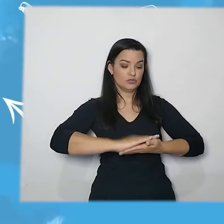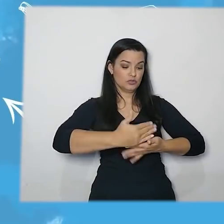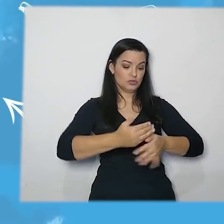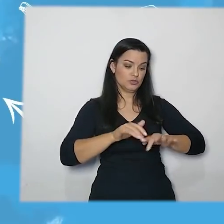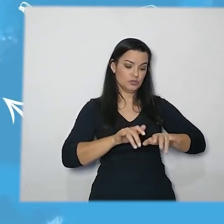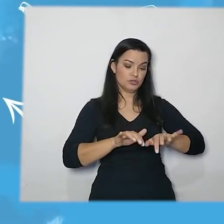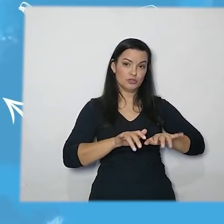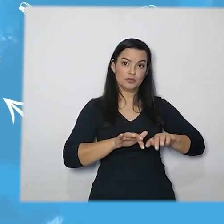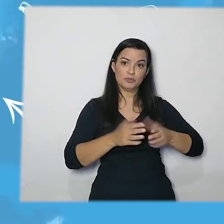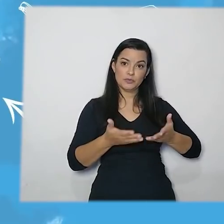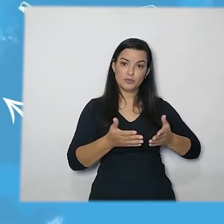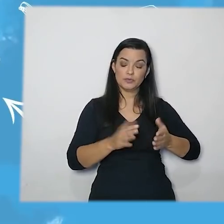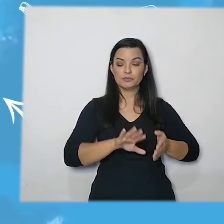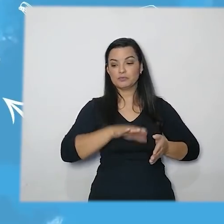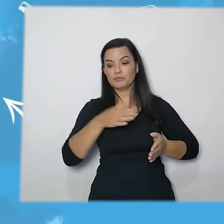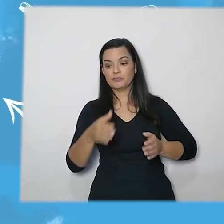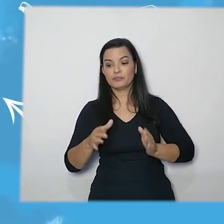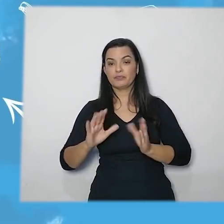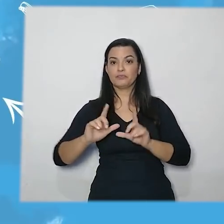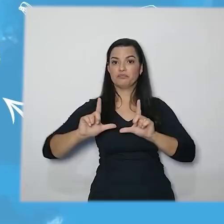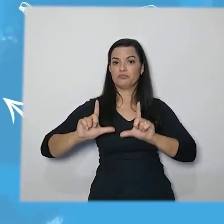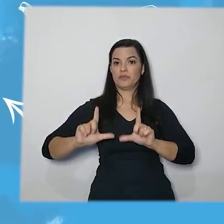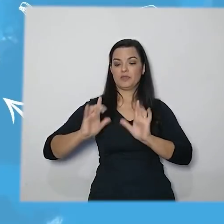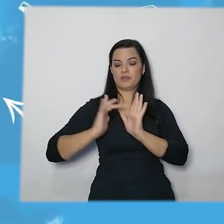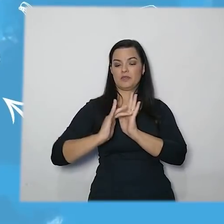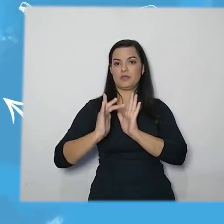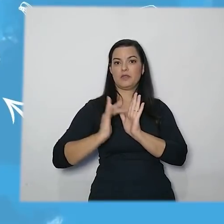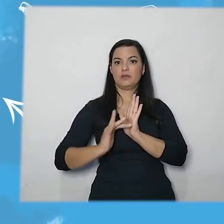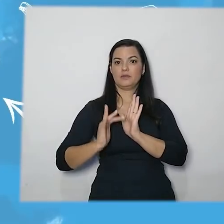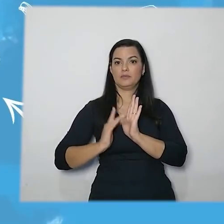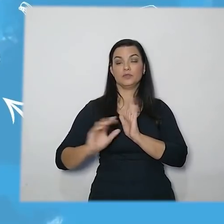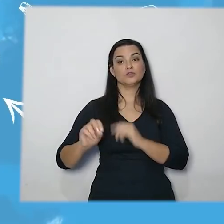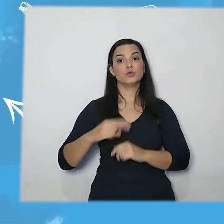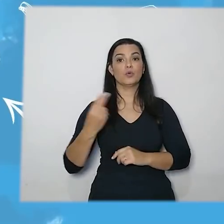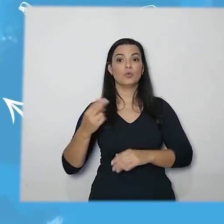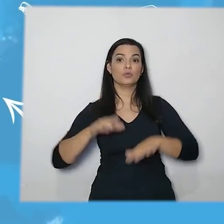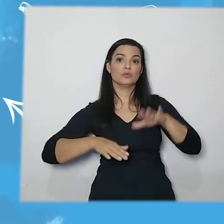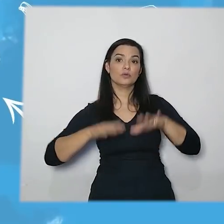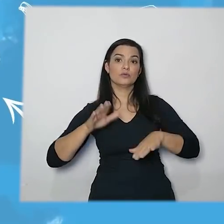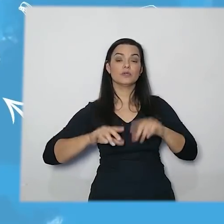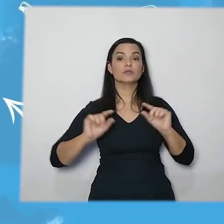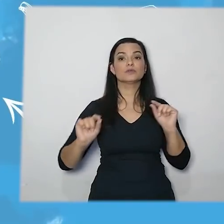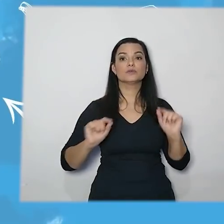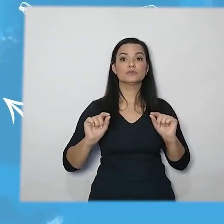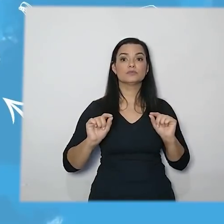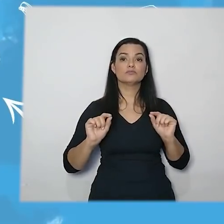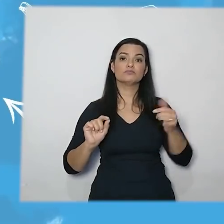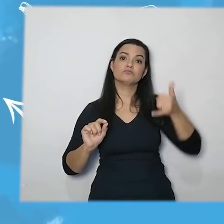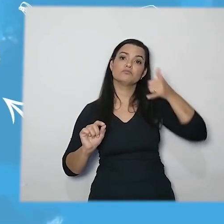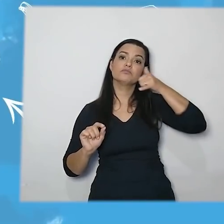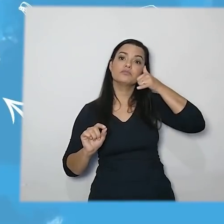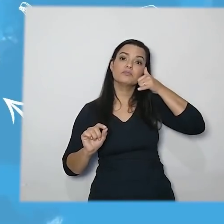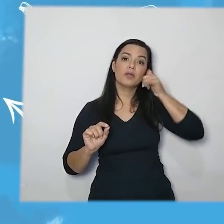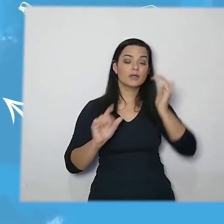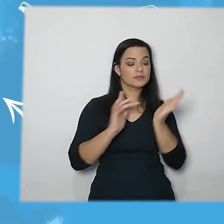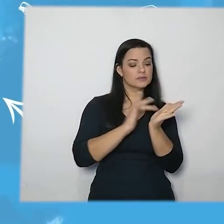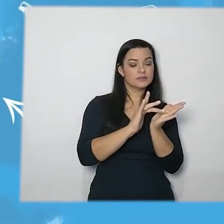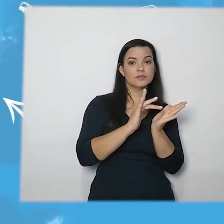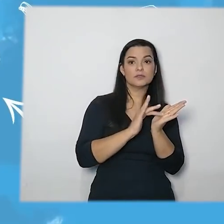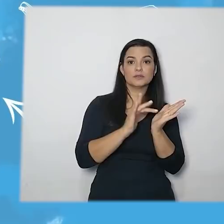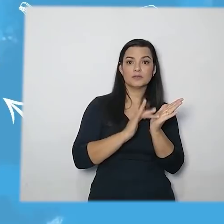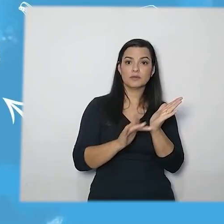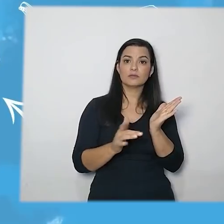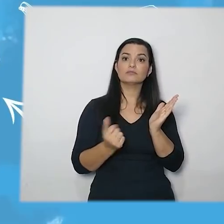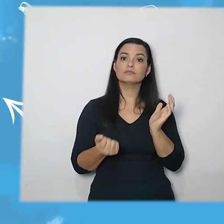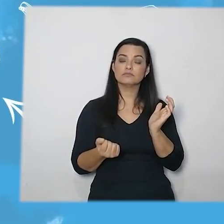para um tablet, ou ainda para um celular.